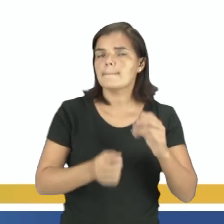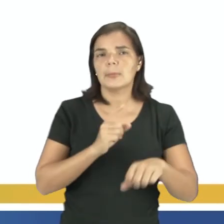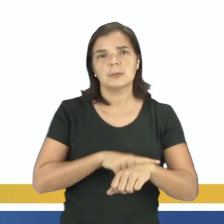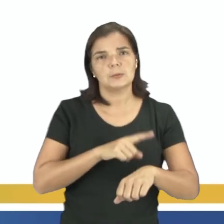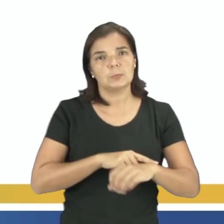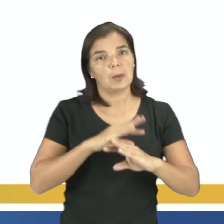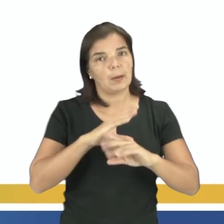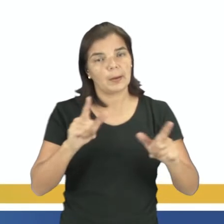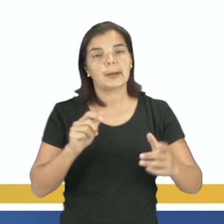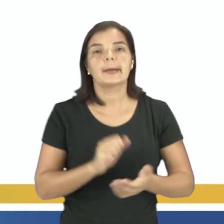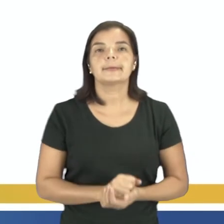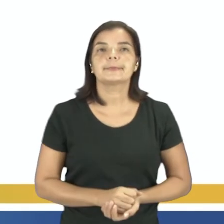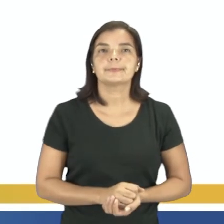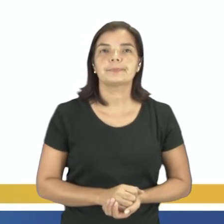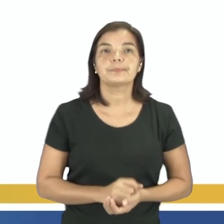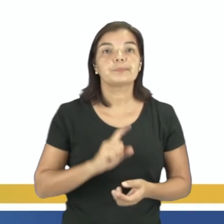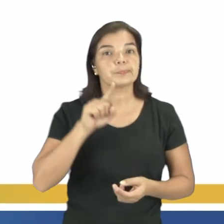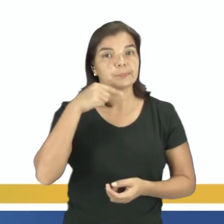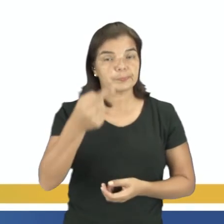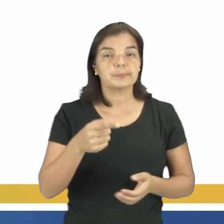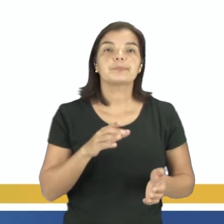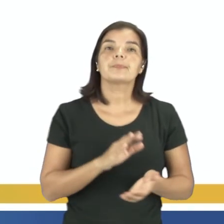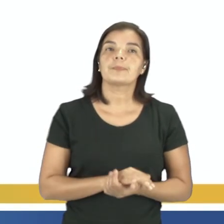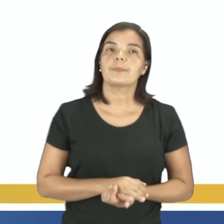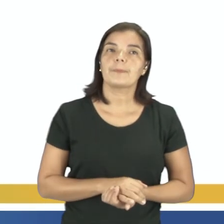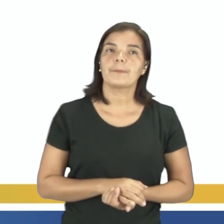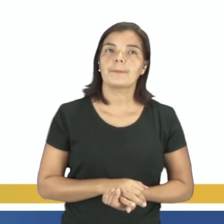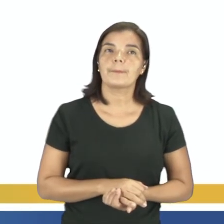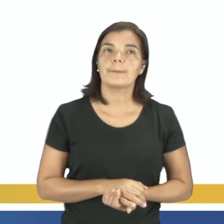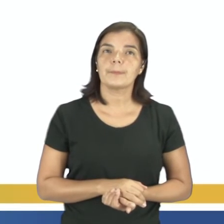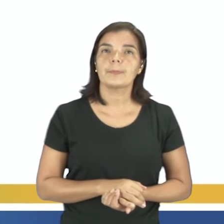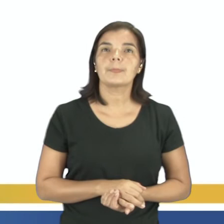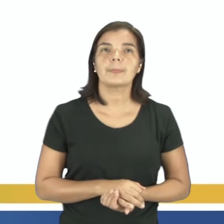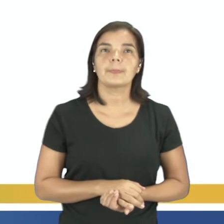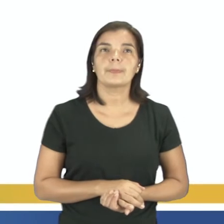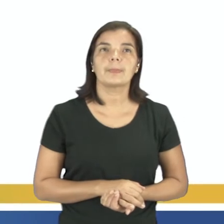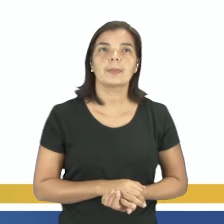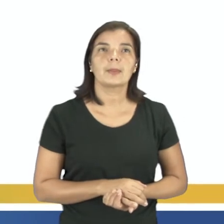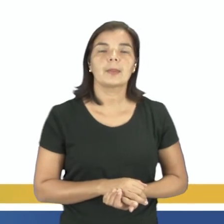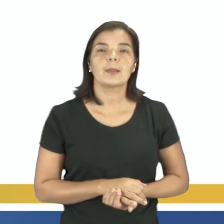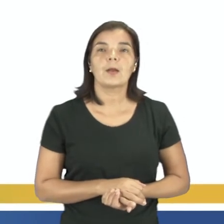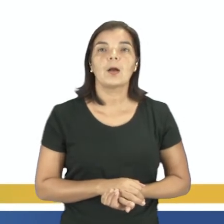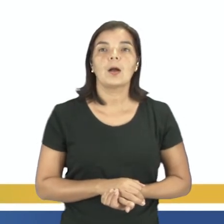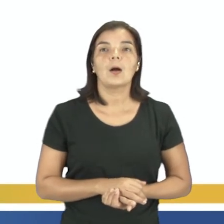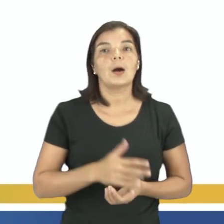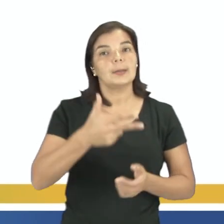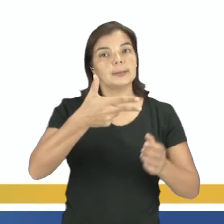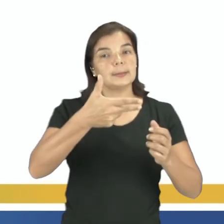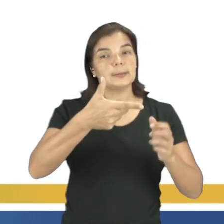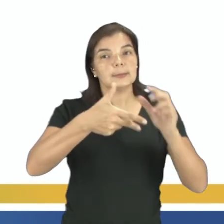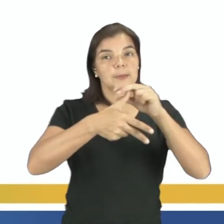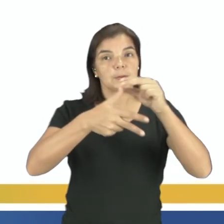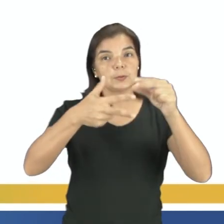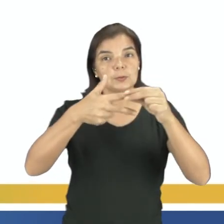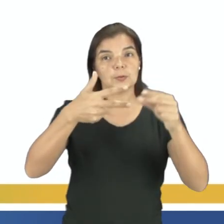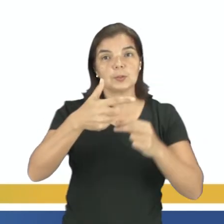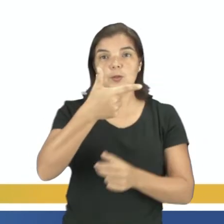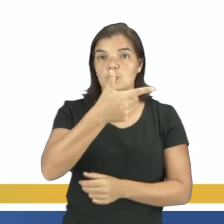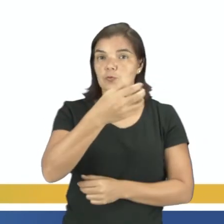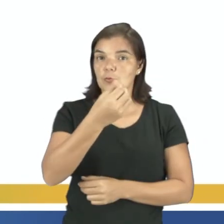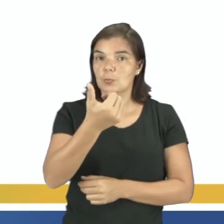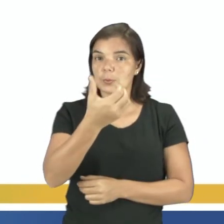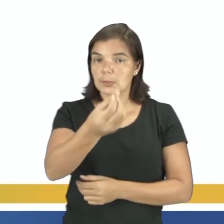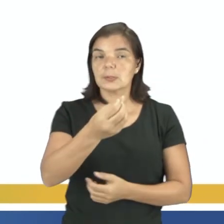e evidente. Vamos para uma próxima alternativa? Ó, a gente acertou, a letra C. Ó, agora essa aqui é um pouco mais complexa, do